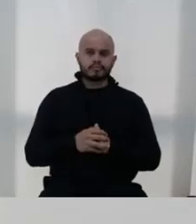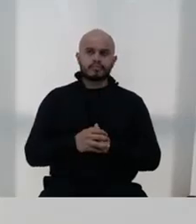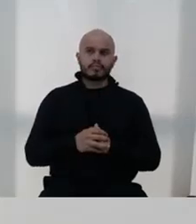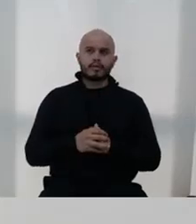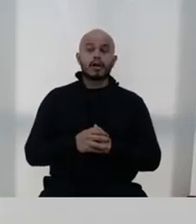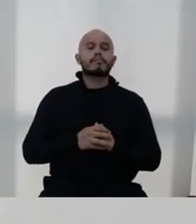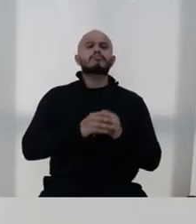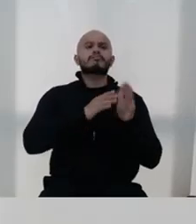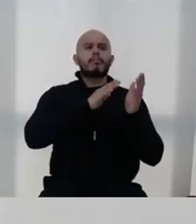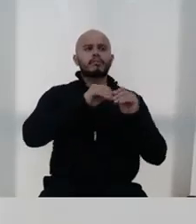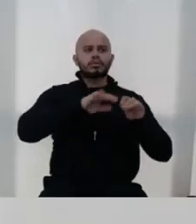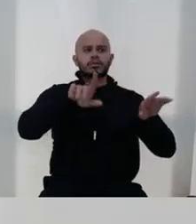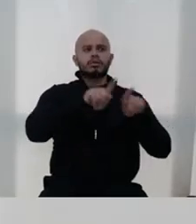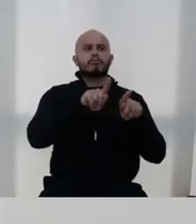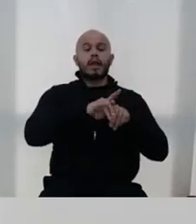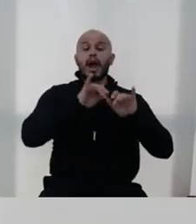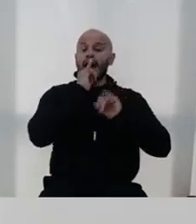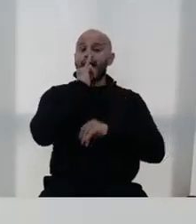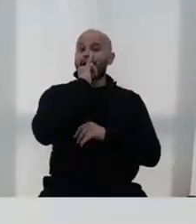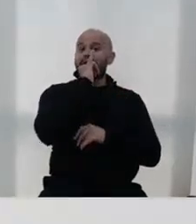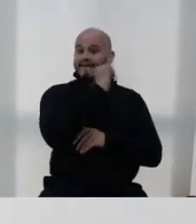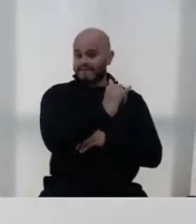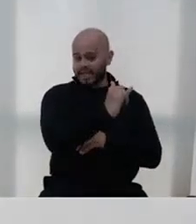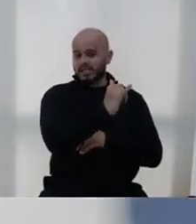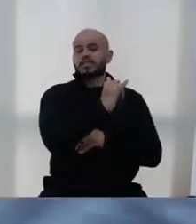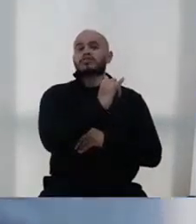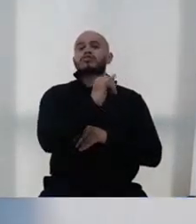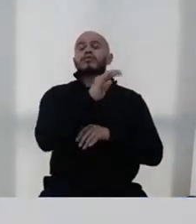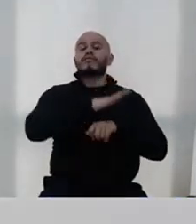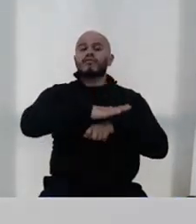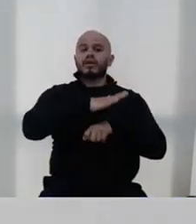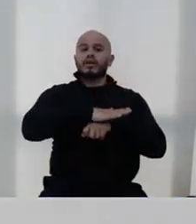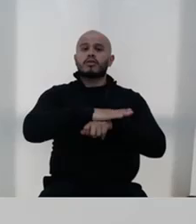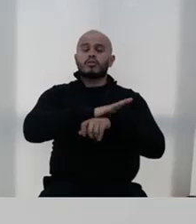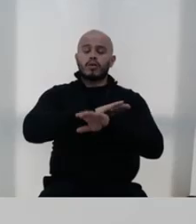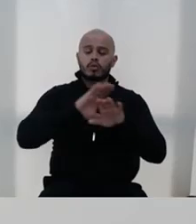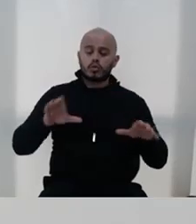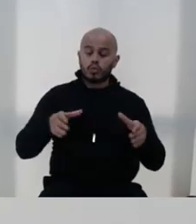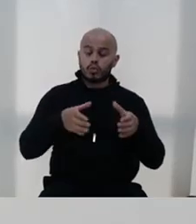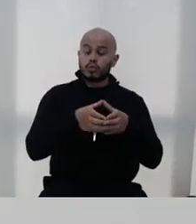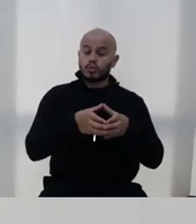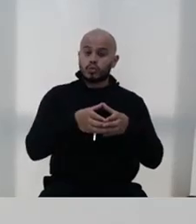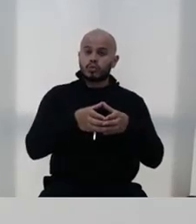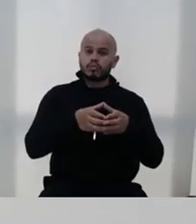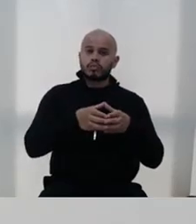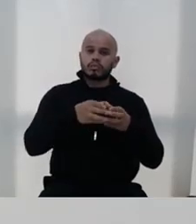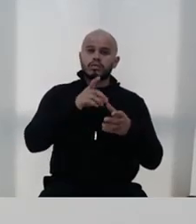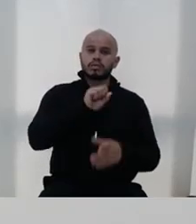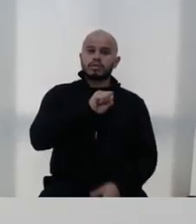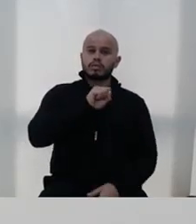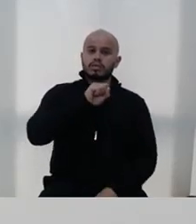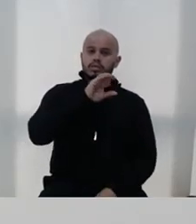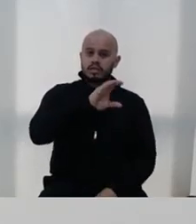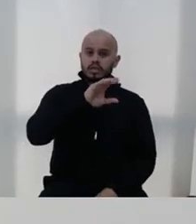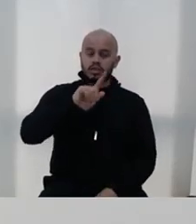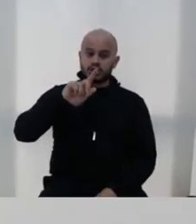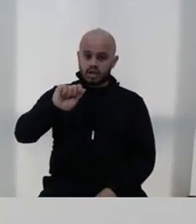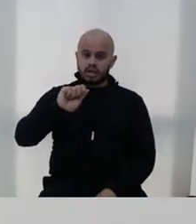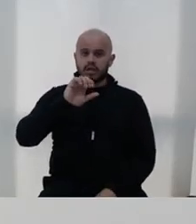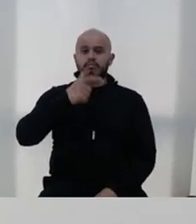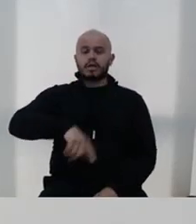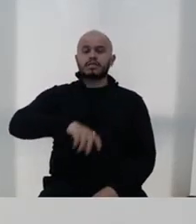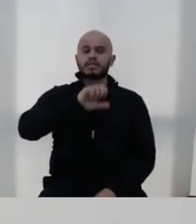um comunicado conjunto que foi feito pelo Departamento, pela CGA e pela CTI, dando notícia de